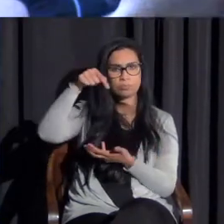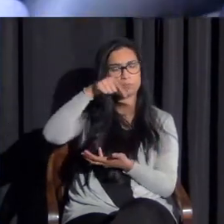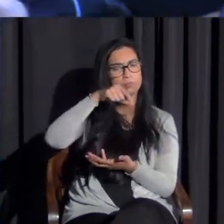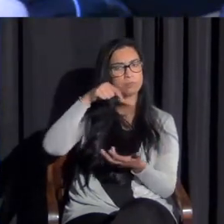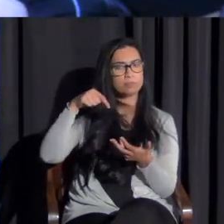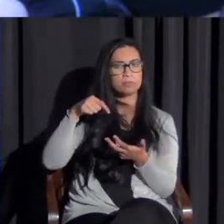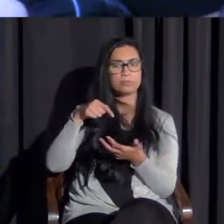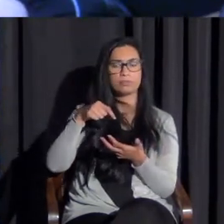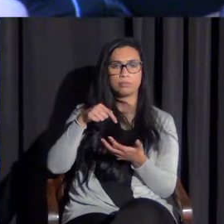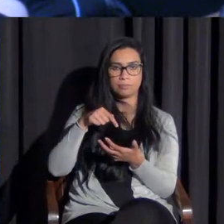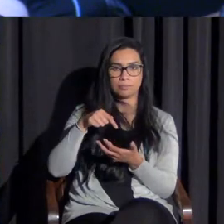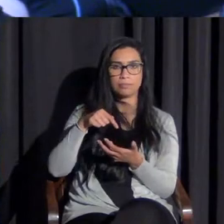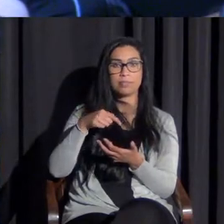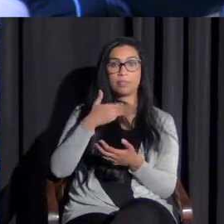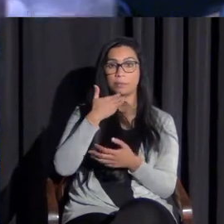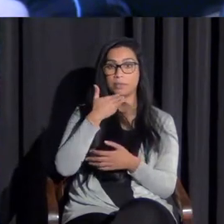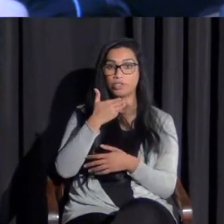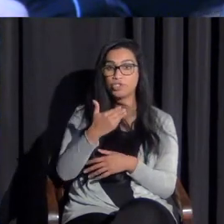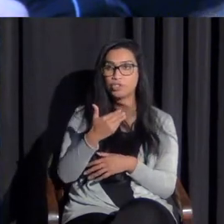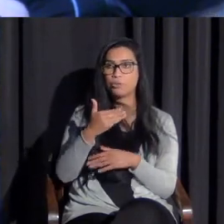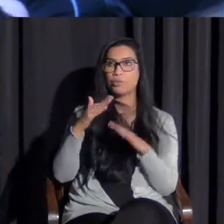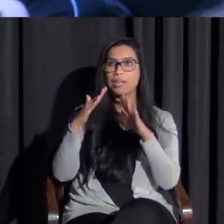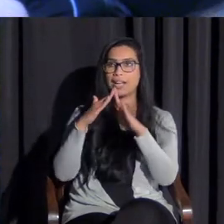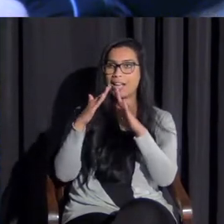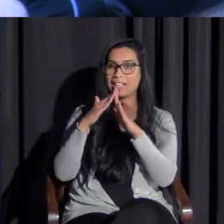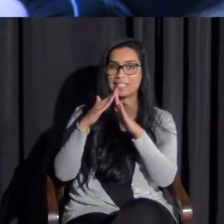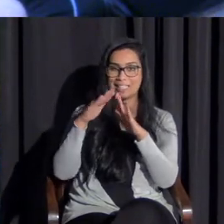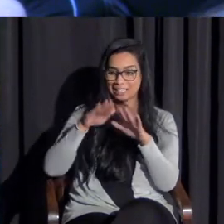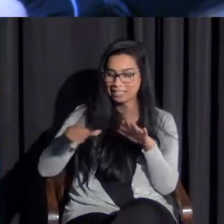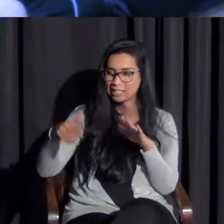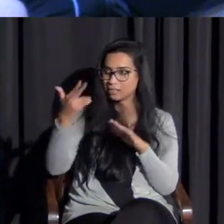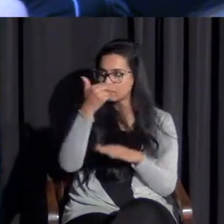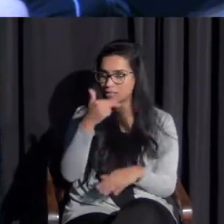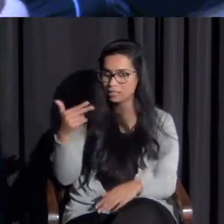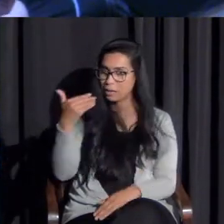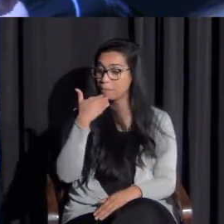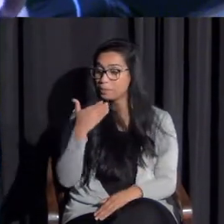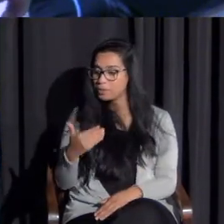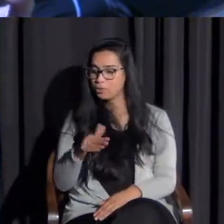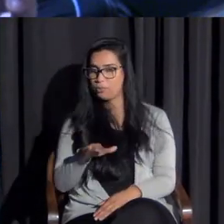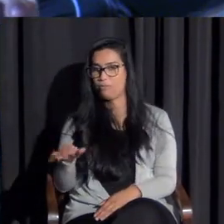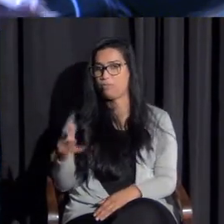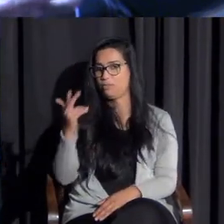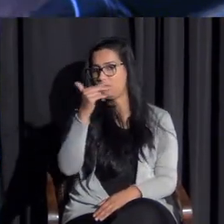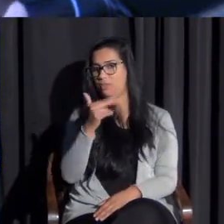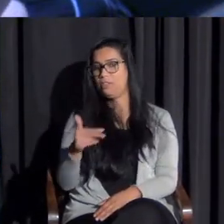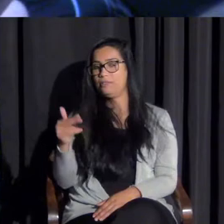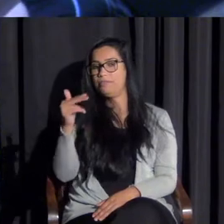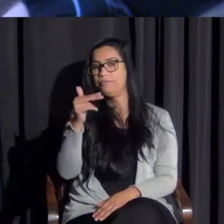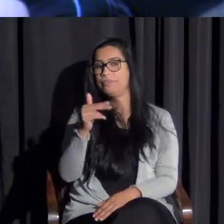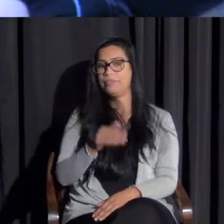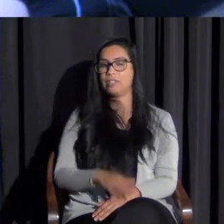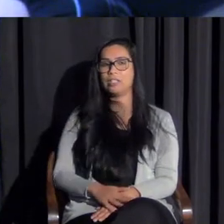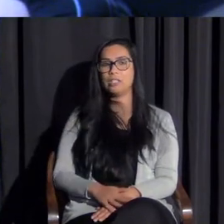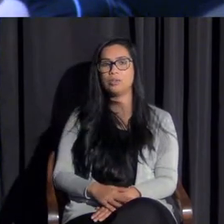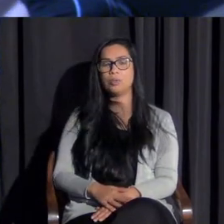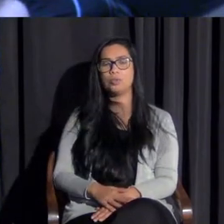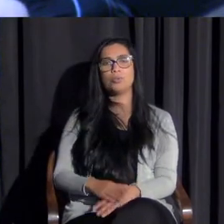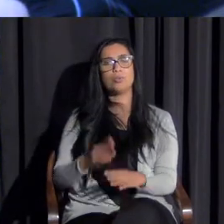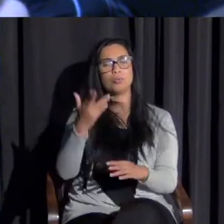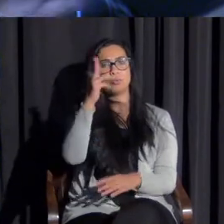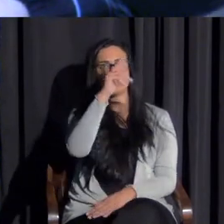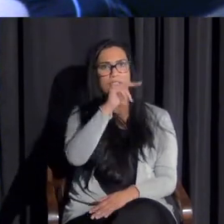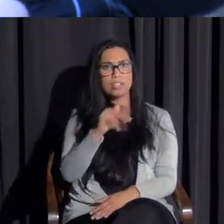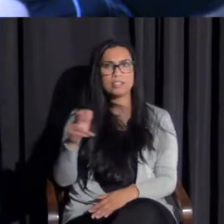pediam a essas crianças que desenhassem uma casa. E os desenhos, eles tinham uma similaridade, né?